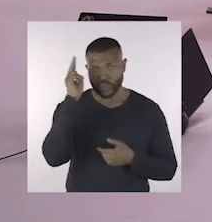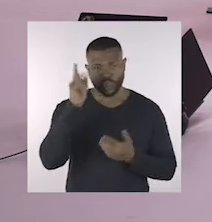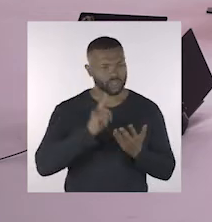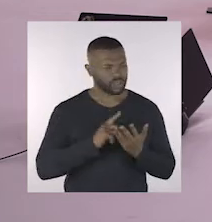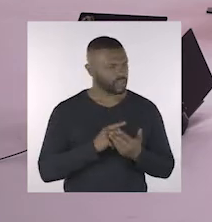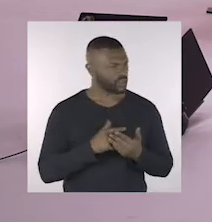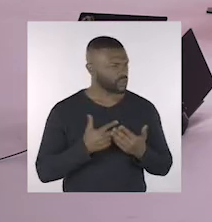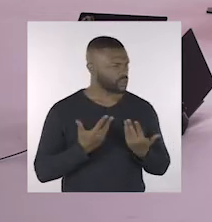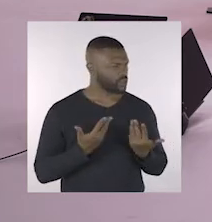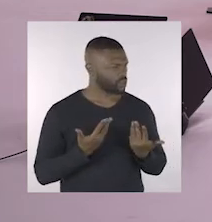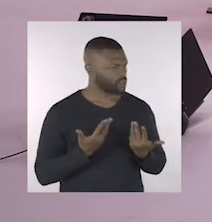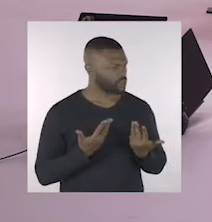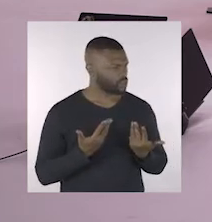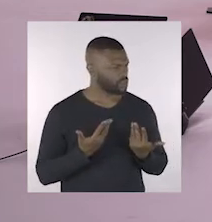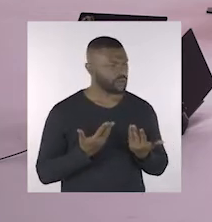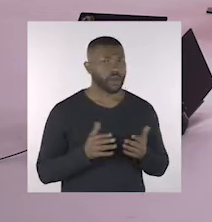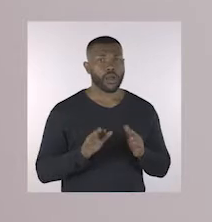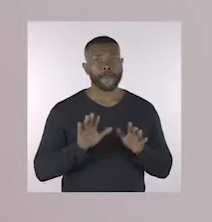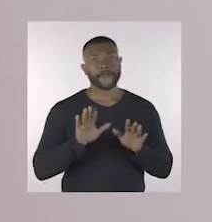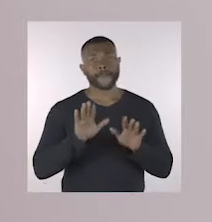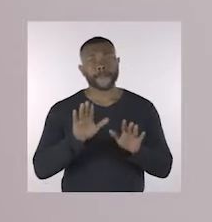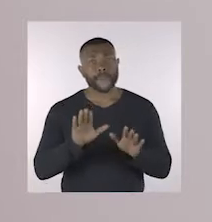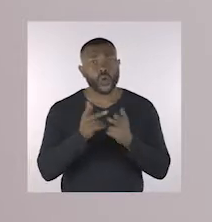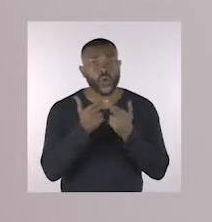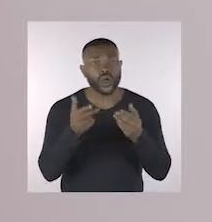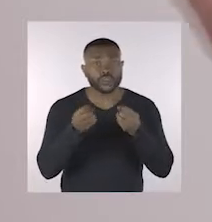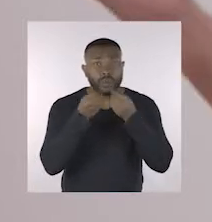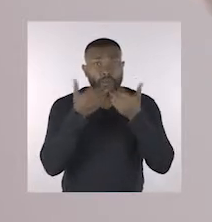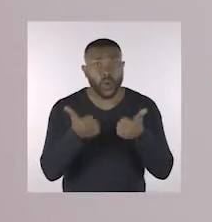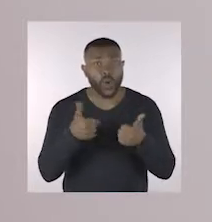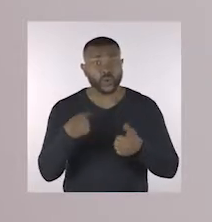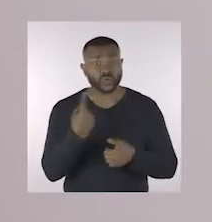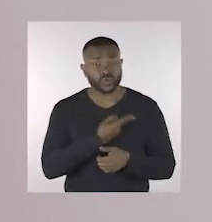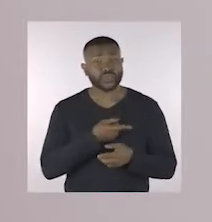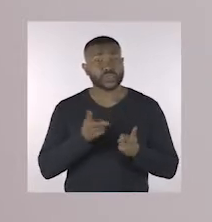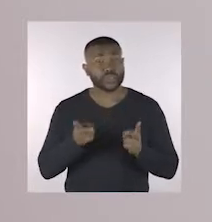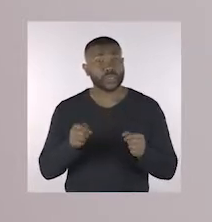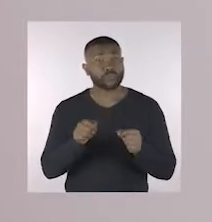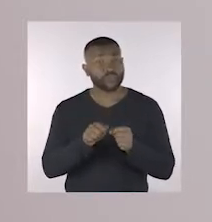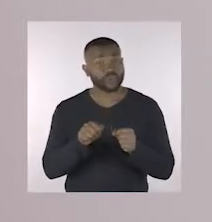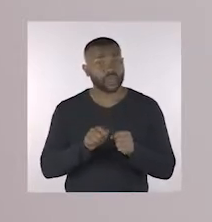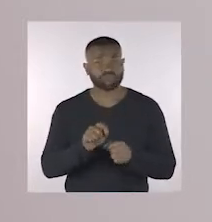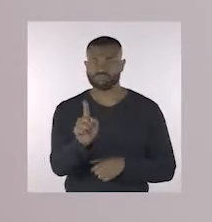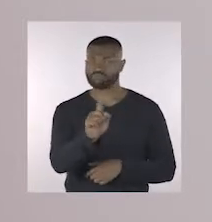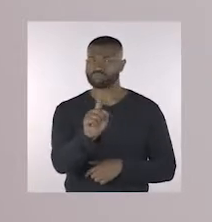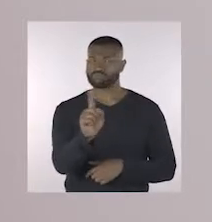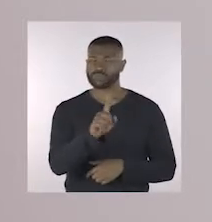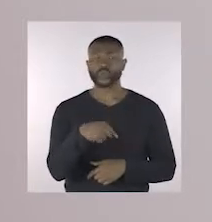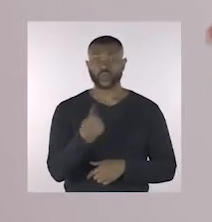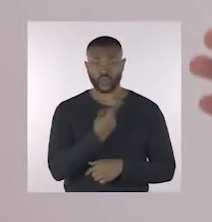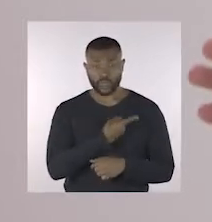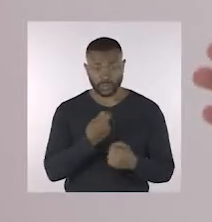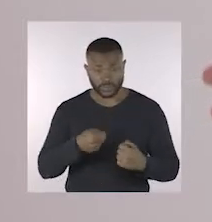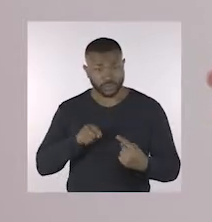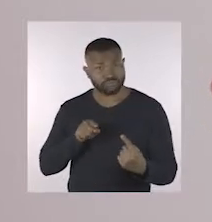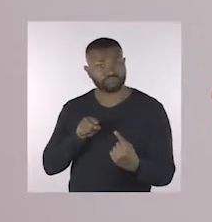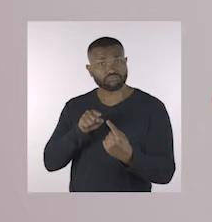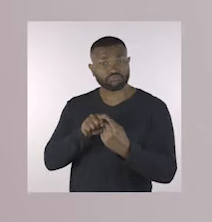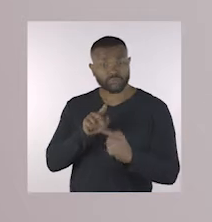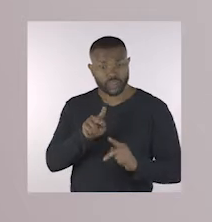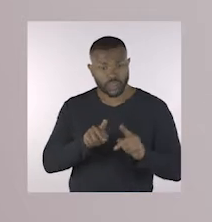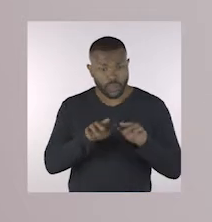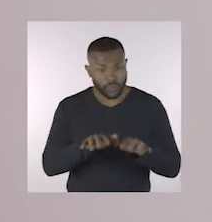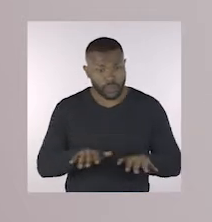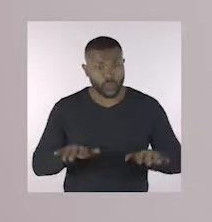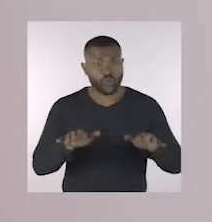é uma coisa que você fica né Mas tem uma coisa boa que a gente sempre fez a gente falou não não nós temos que atender